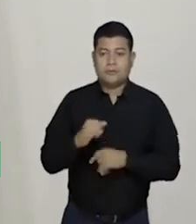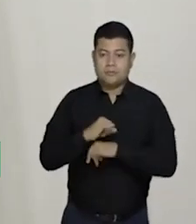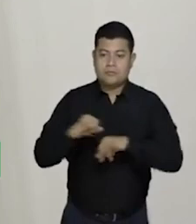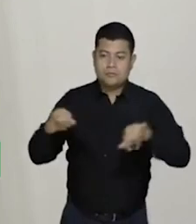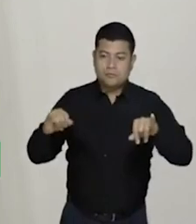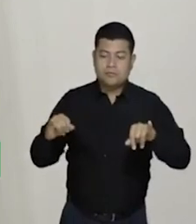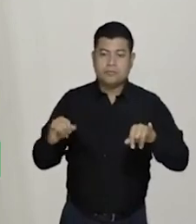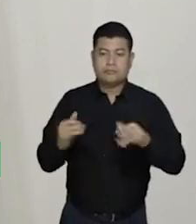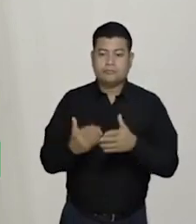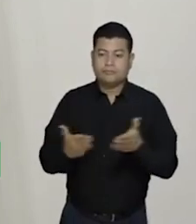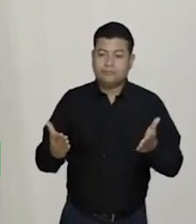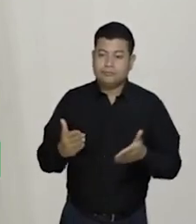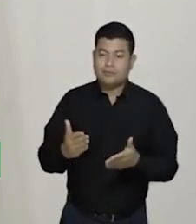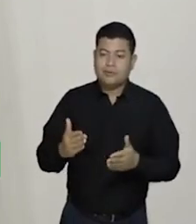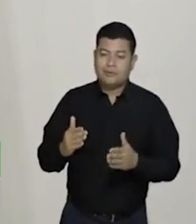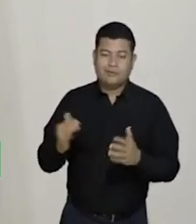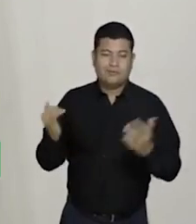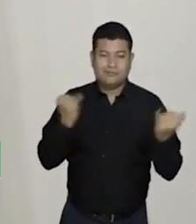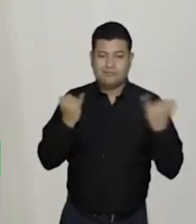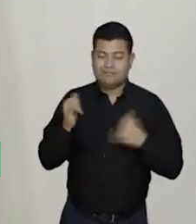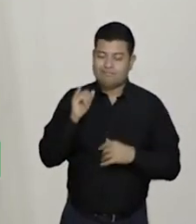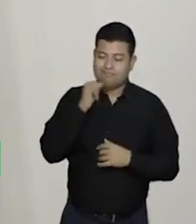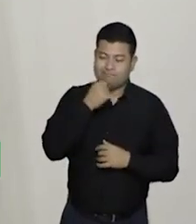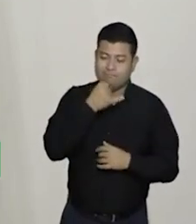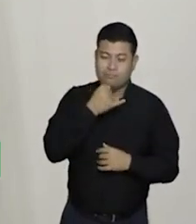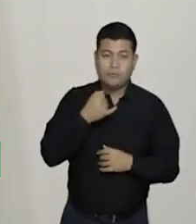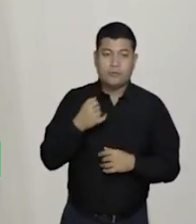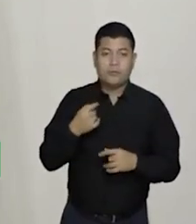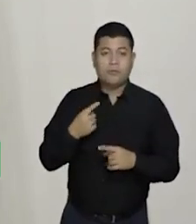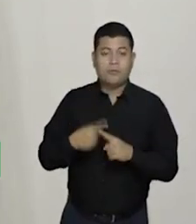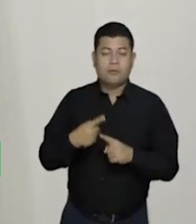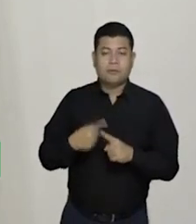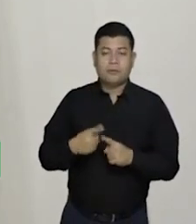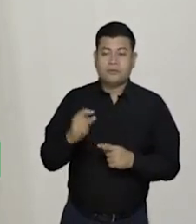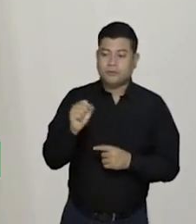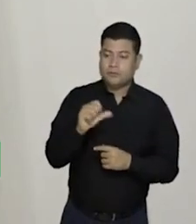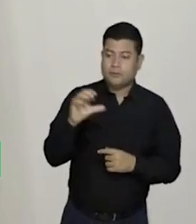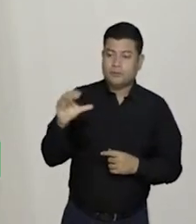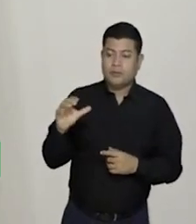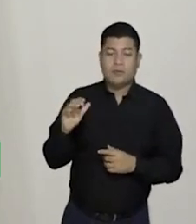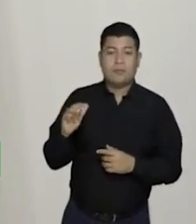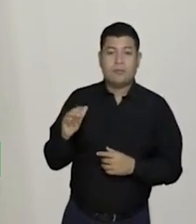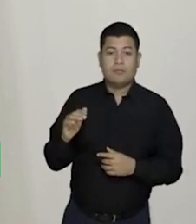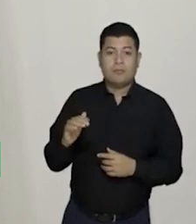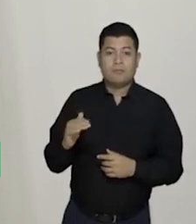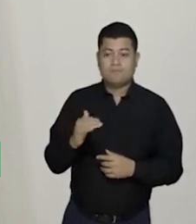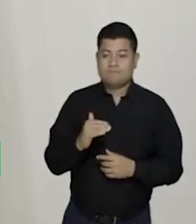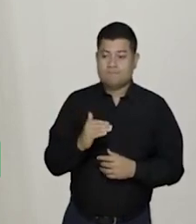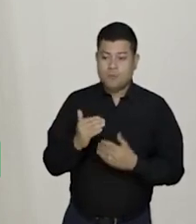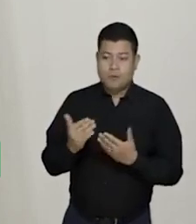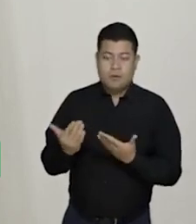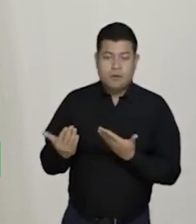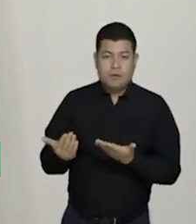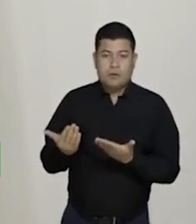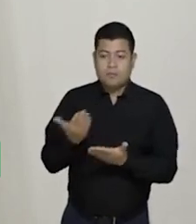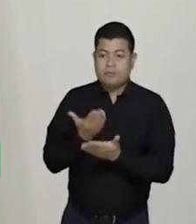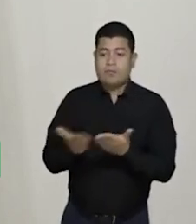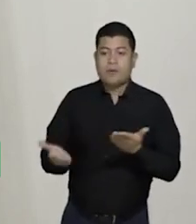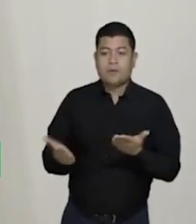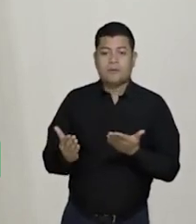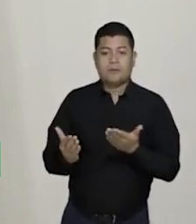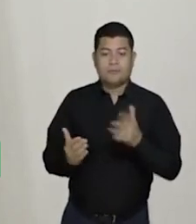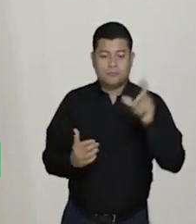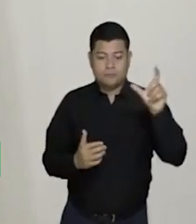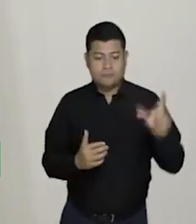notícia de que hoje Santa Catarina perdeu o Fernando ferretti aos